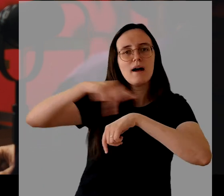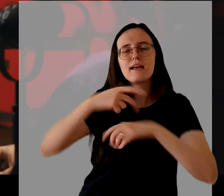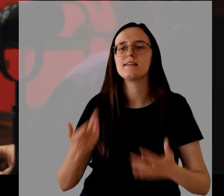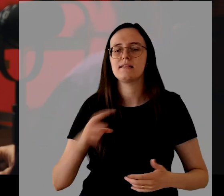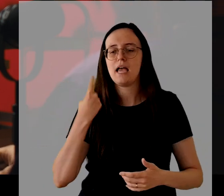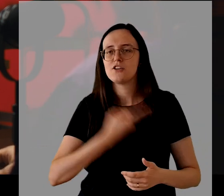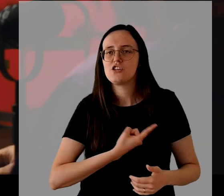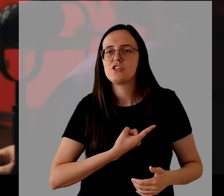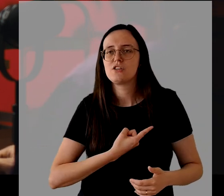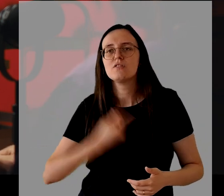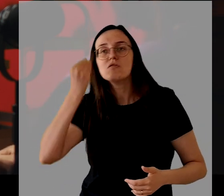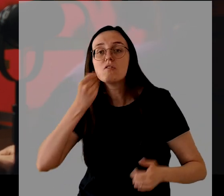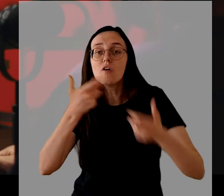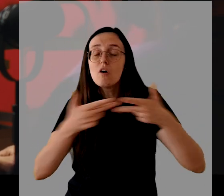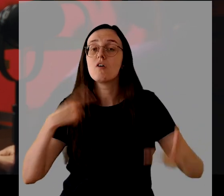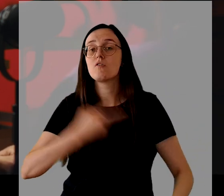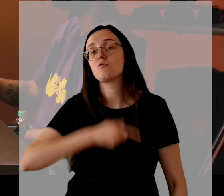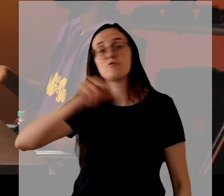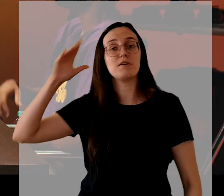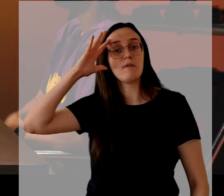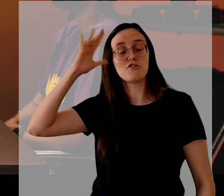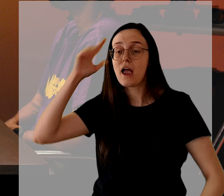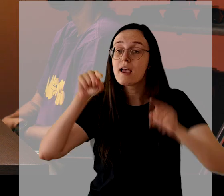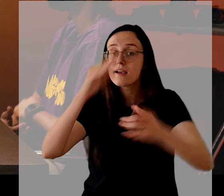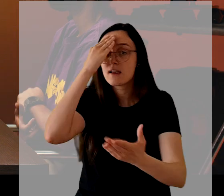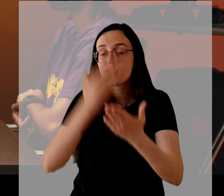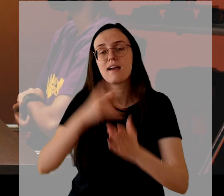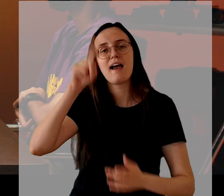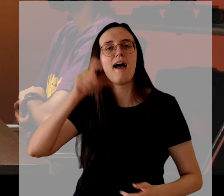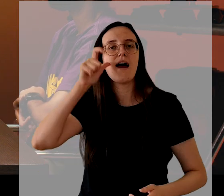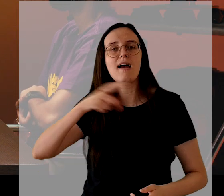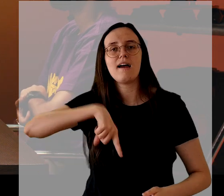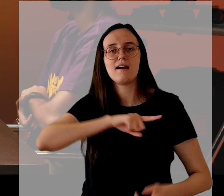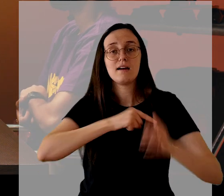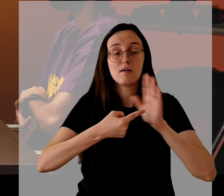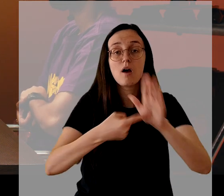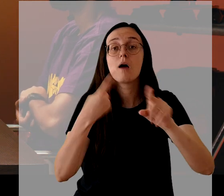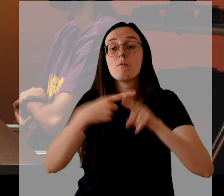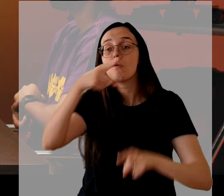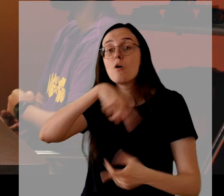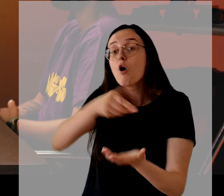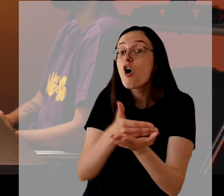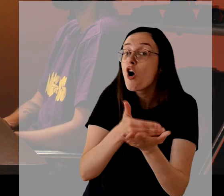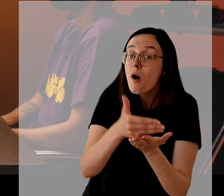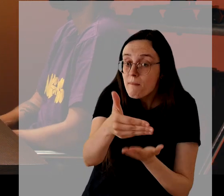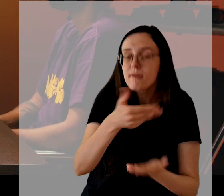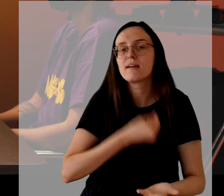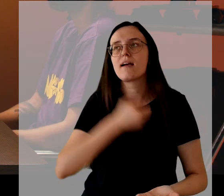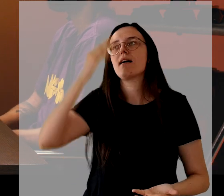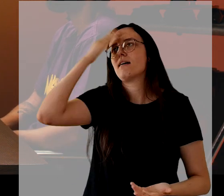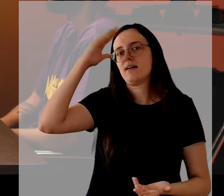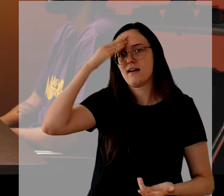te leva para viver coisas que você nunca imaginaria. E isso acho que é interessante a gente colocar, porque para quem está iniciando,